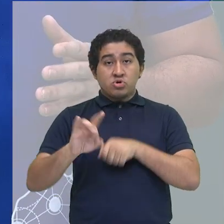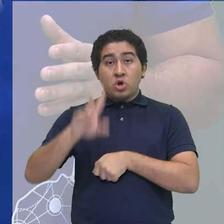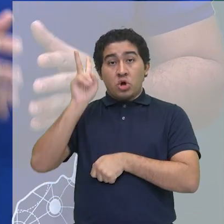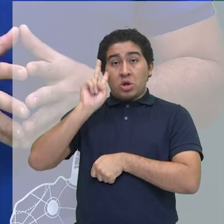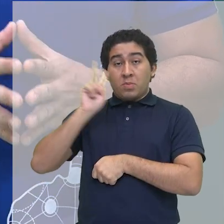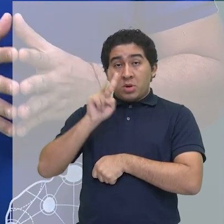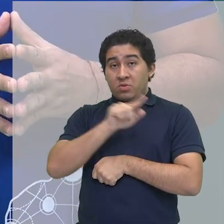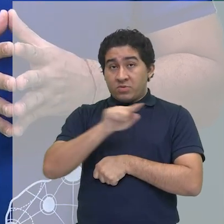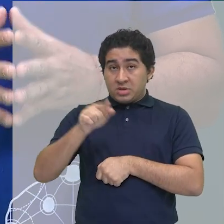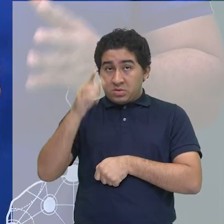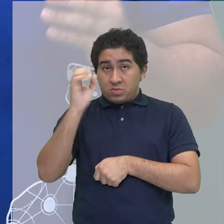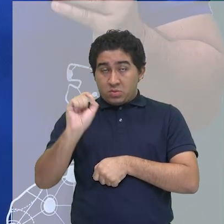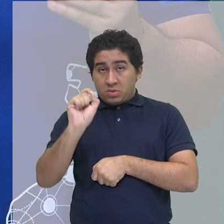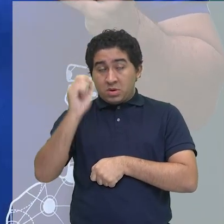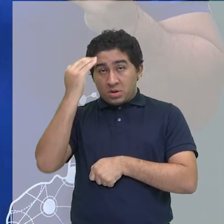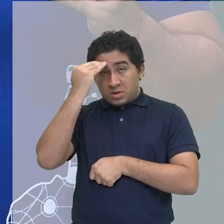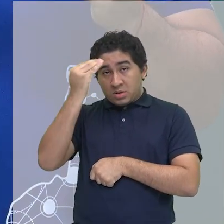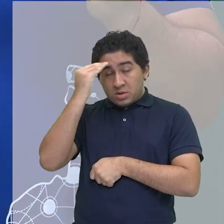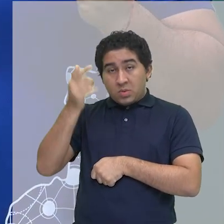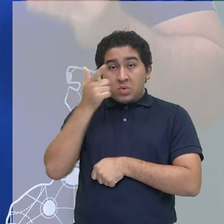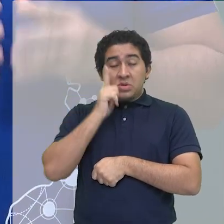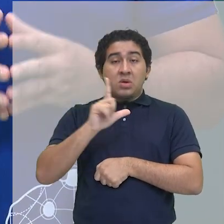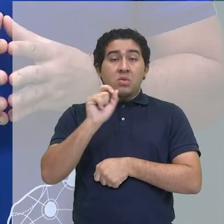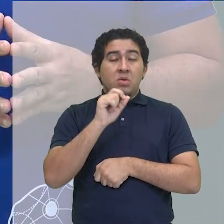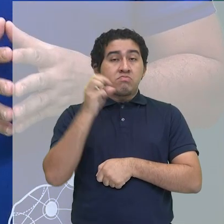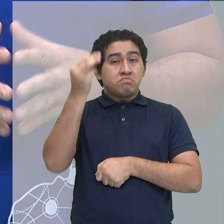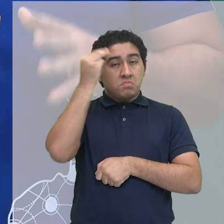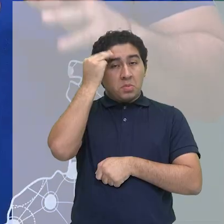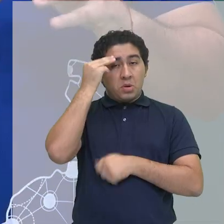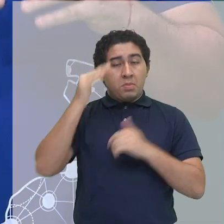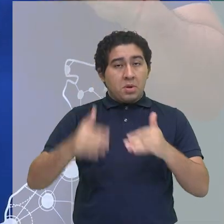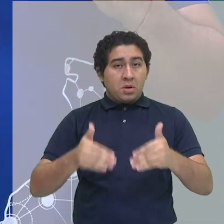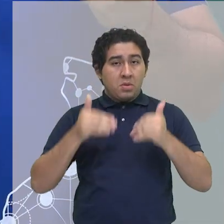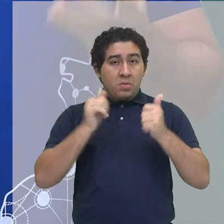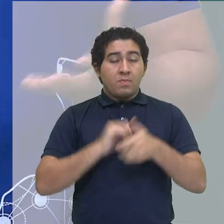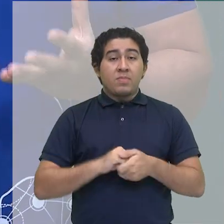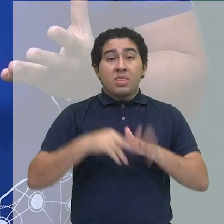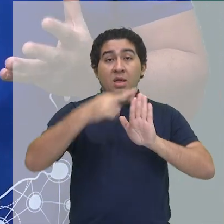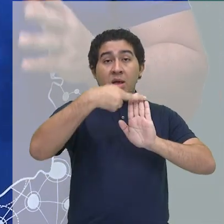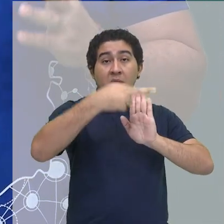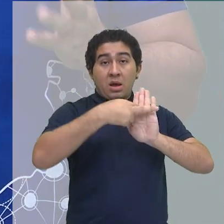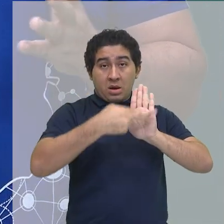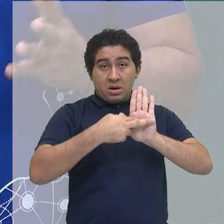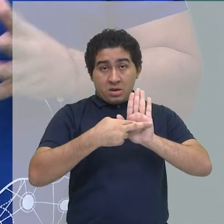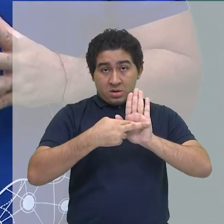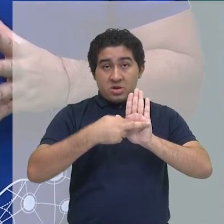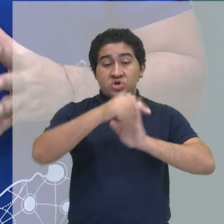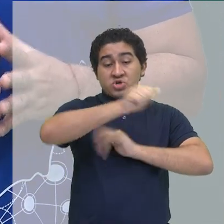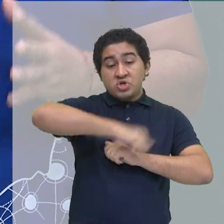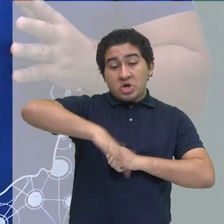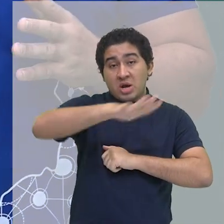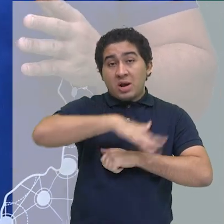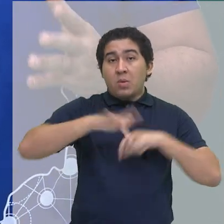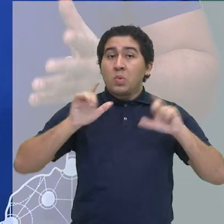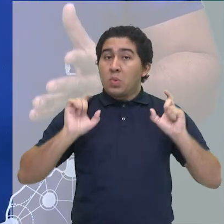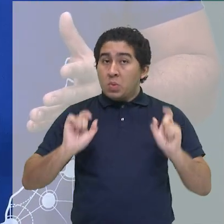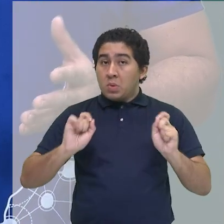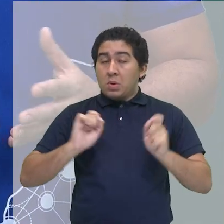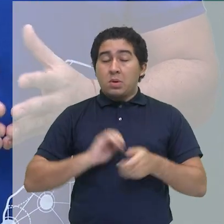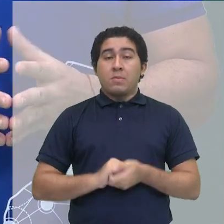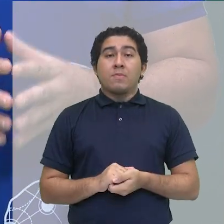para ver se vocês conseguem aí internalizar mais. A regra geral diz: